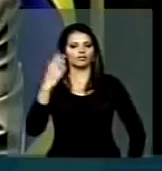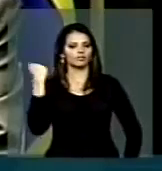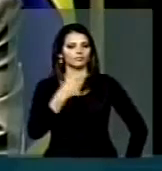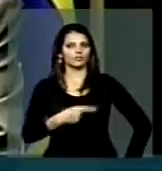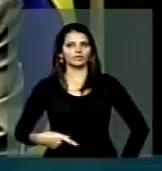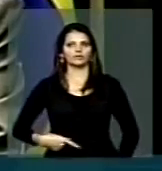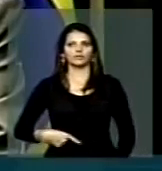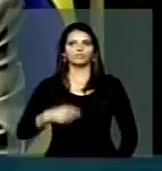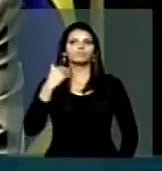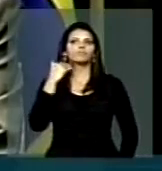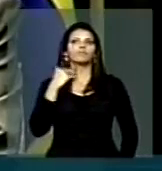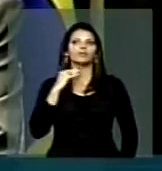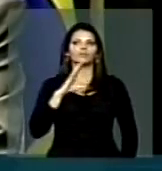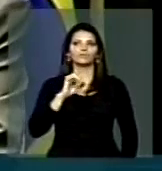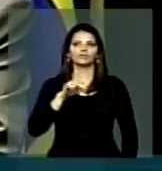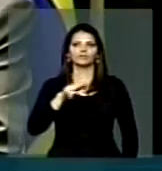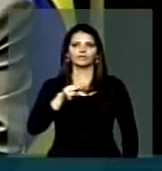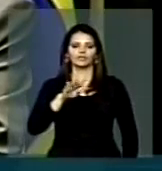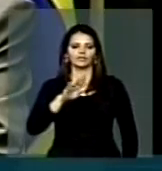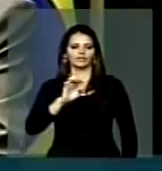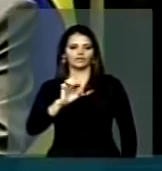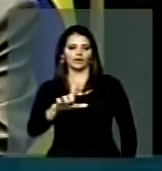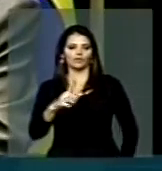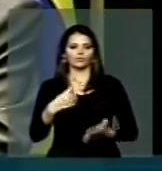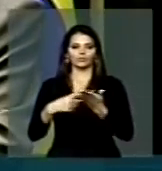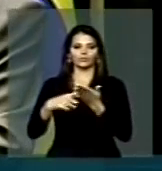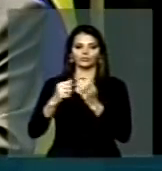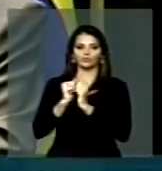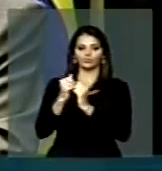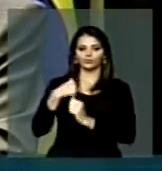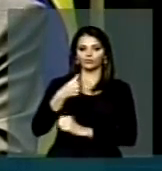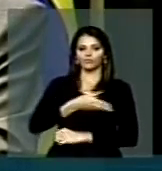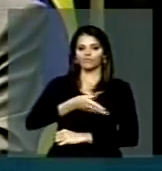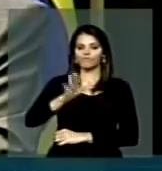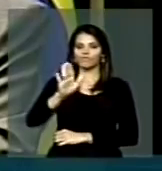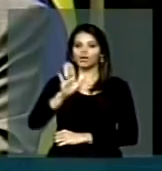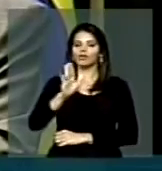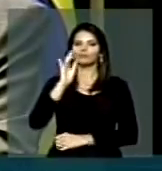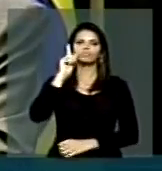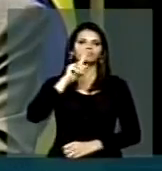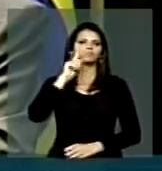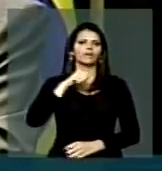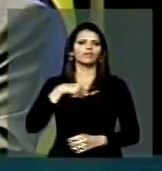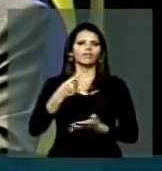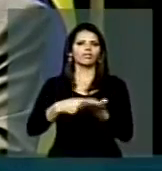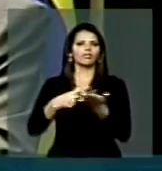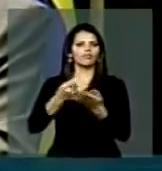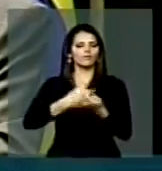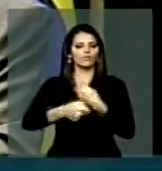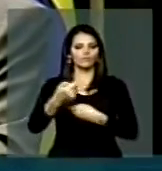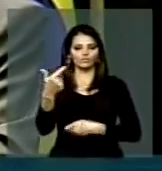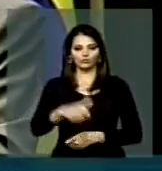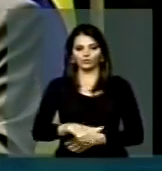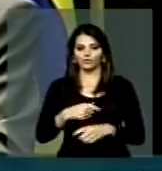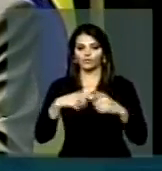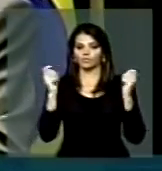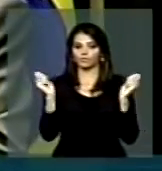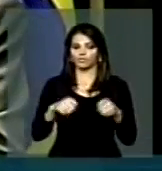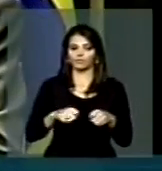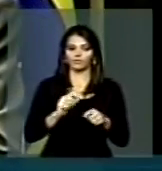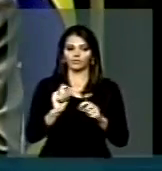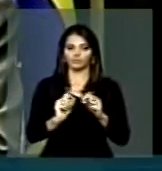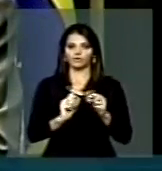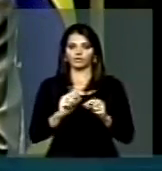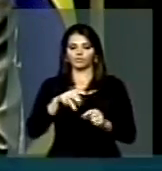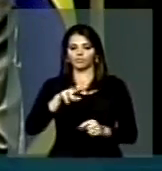do Banco Central e eu ministro da Fazenda, combinou comigo que ele iria a Washington para renegociar a possibilidade